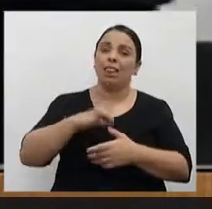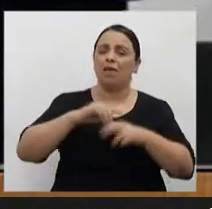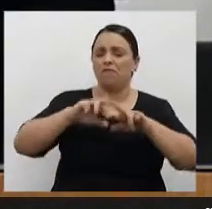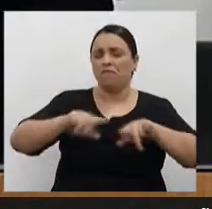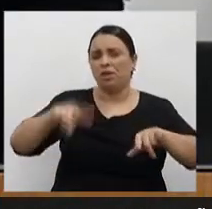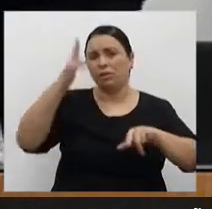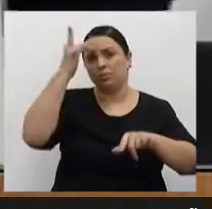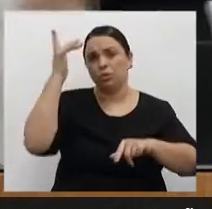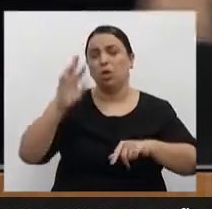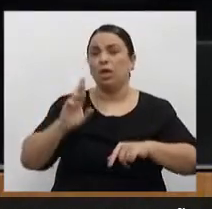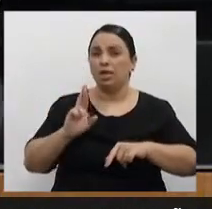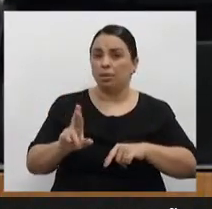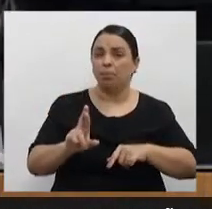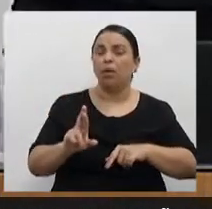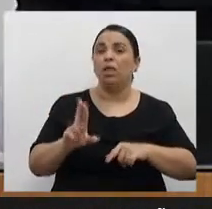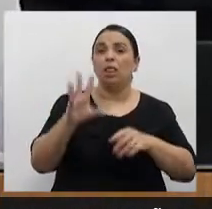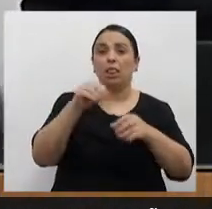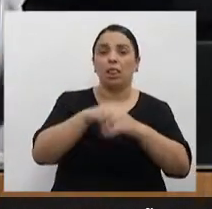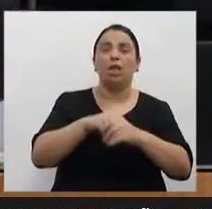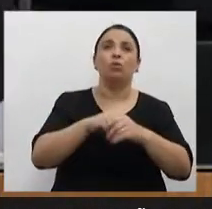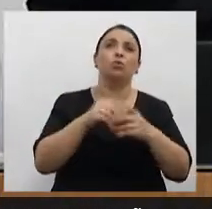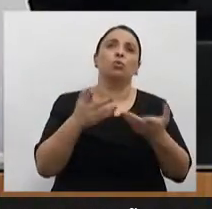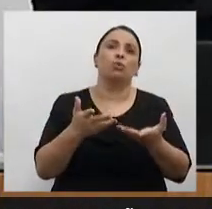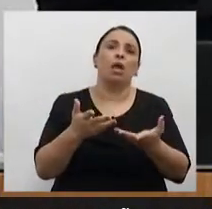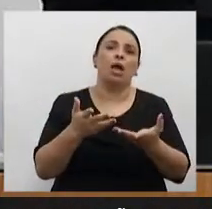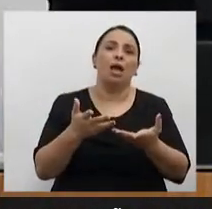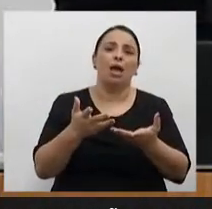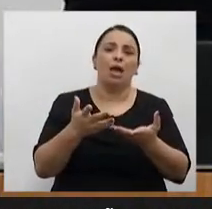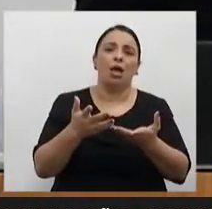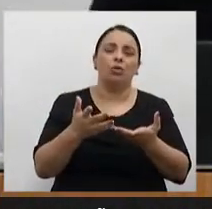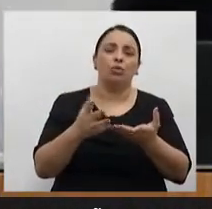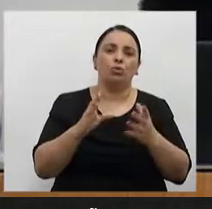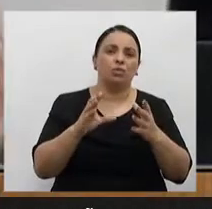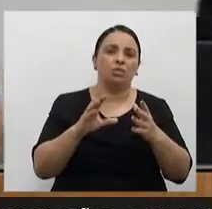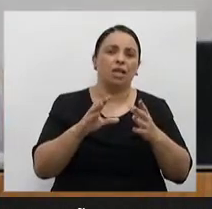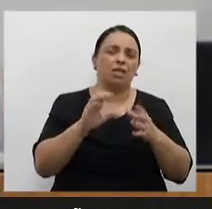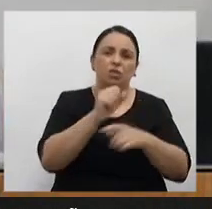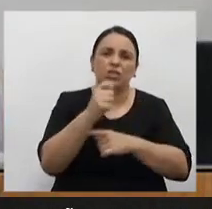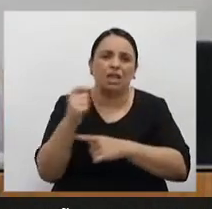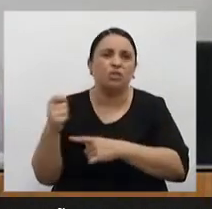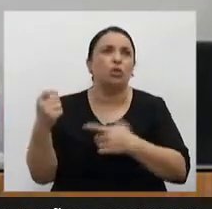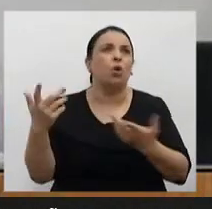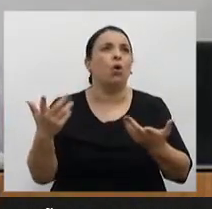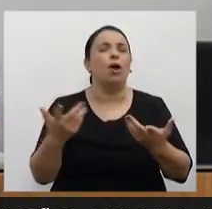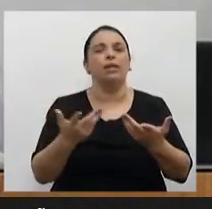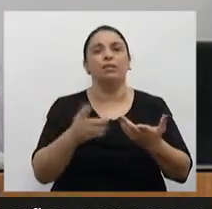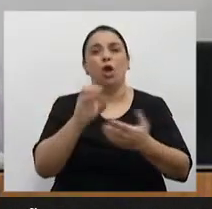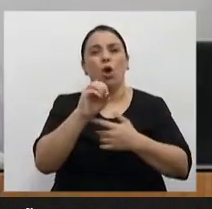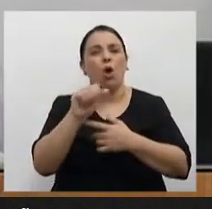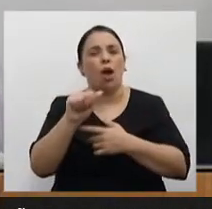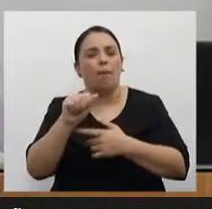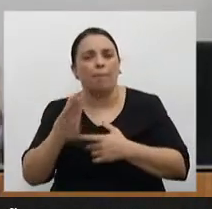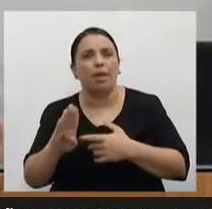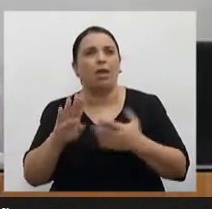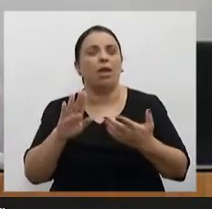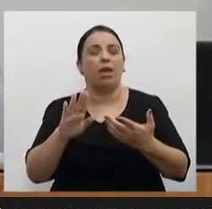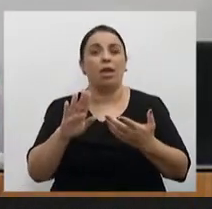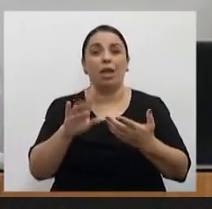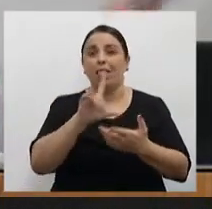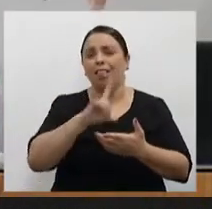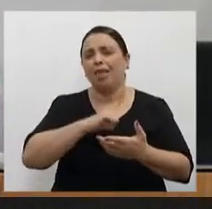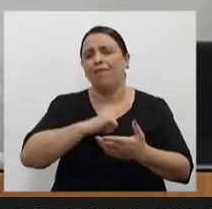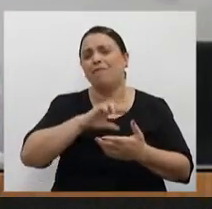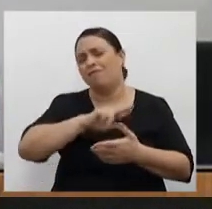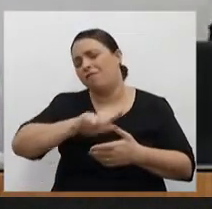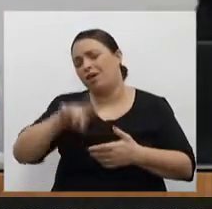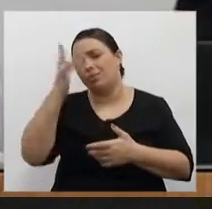das pessoas com deficiência, né, da OAB, de várias associações, estão aqui até esse instante trazendo